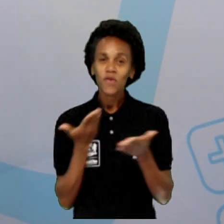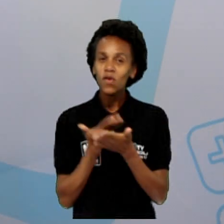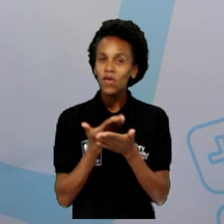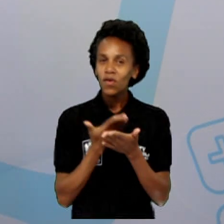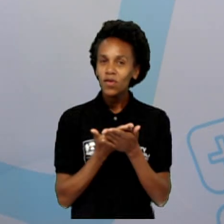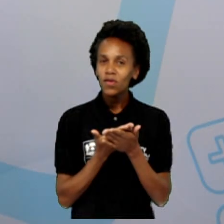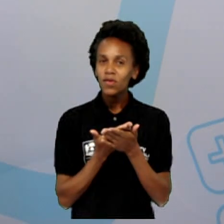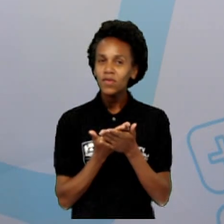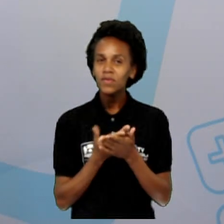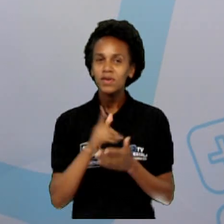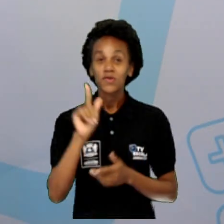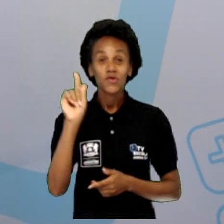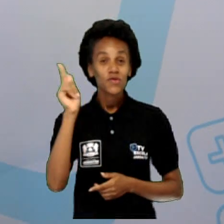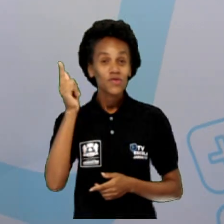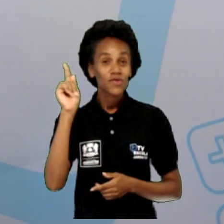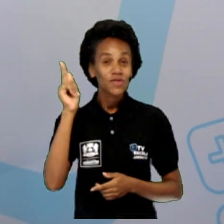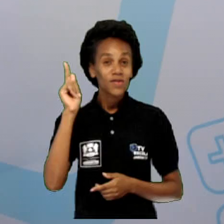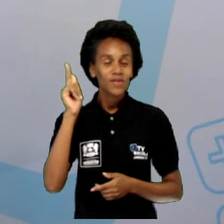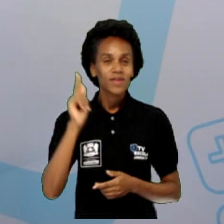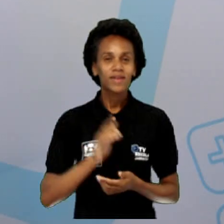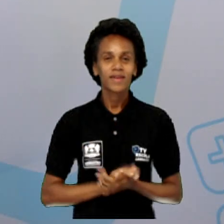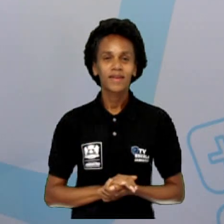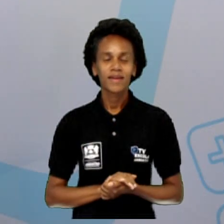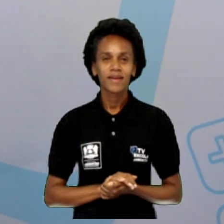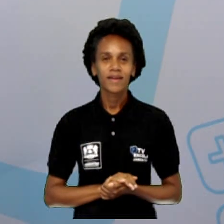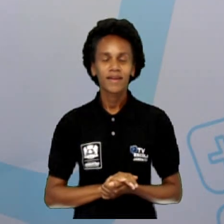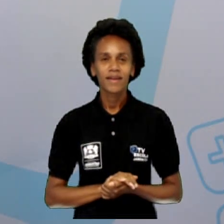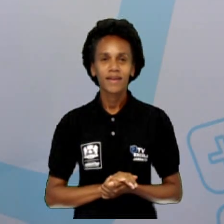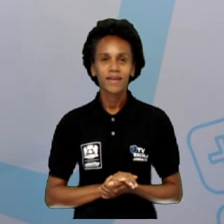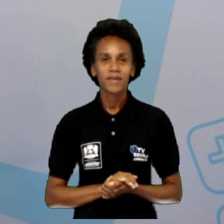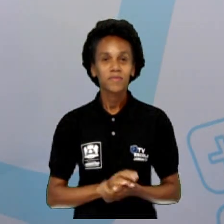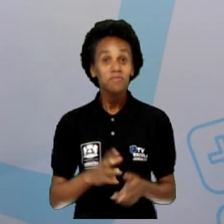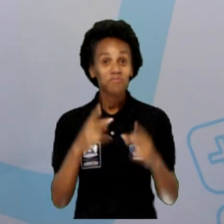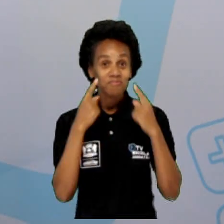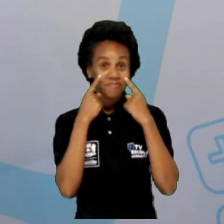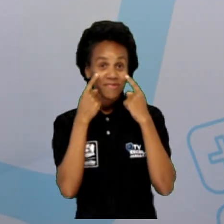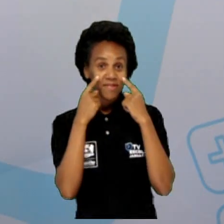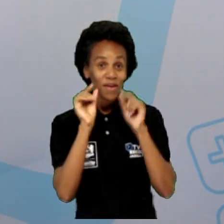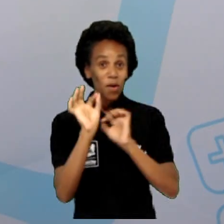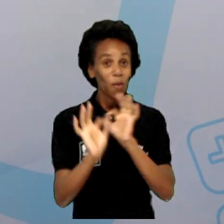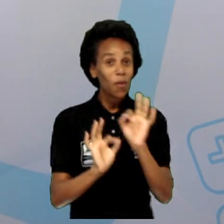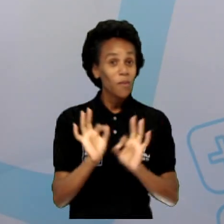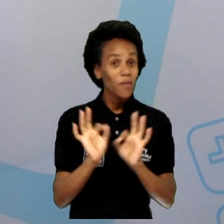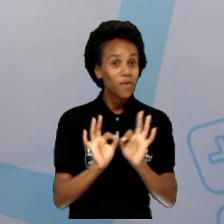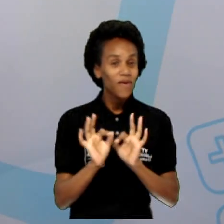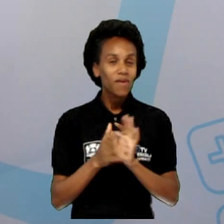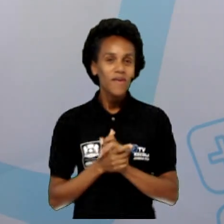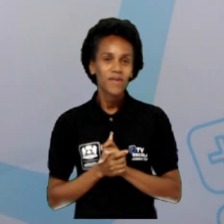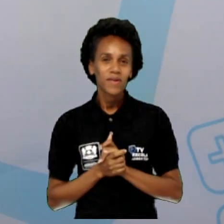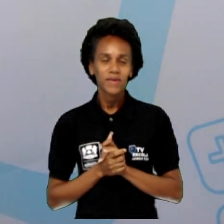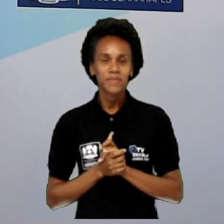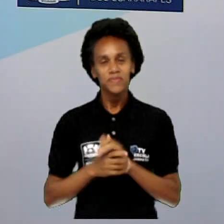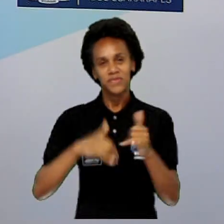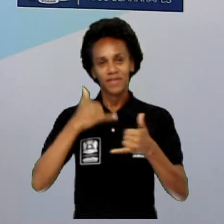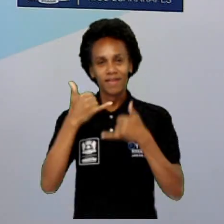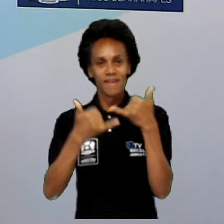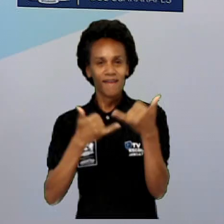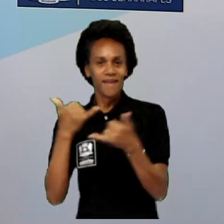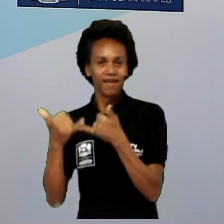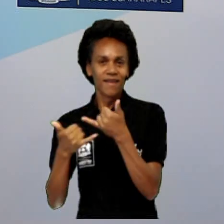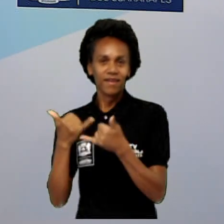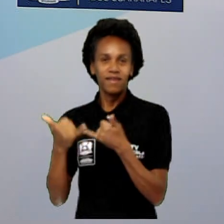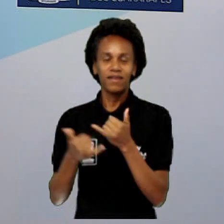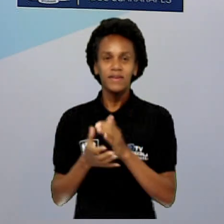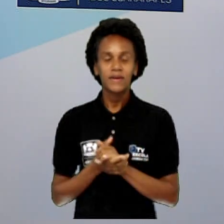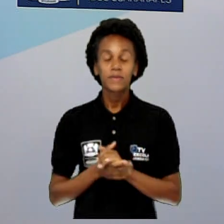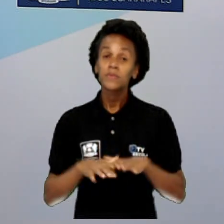de Geografia. Vamos ver o que eu preparei? Olha só, jogos e brincadeiras.